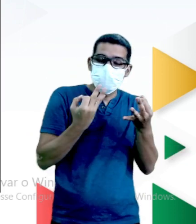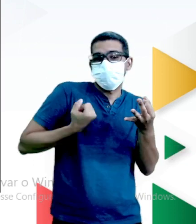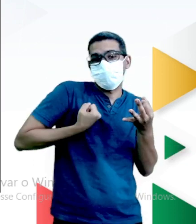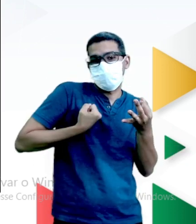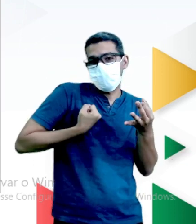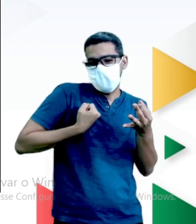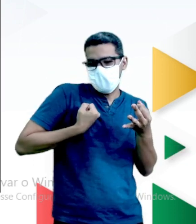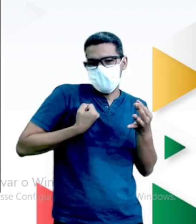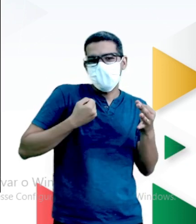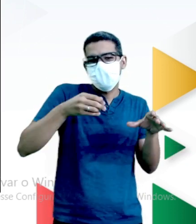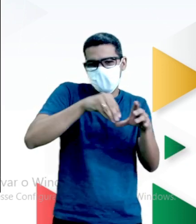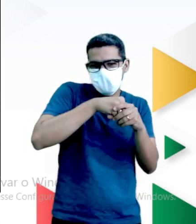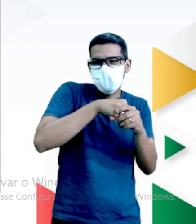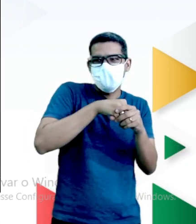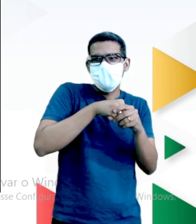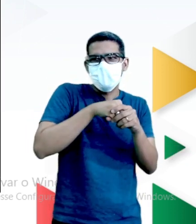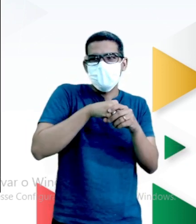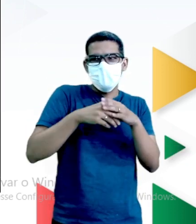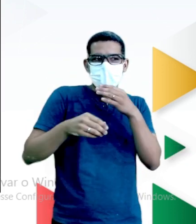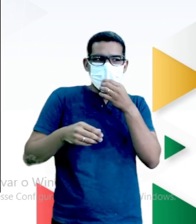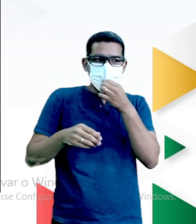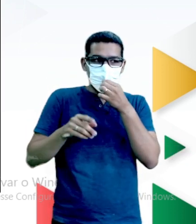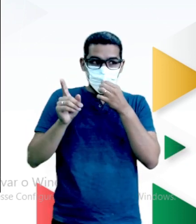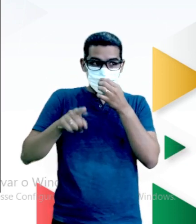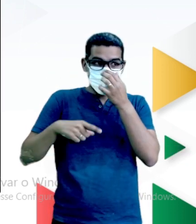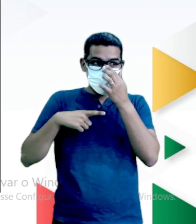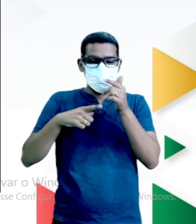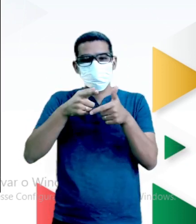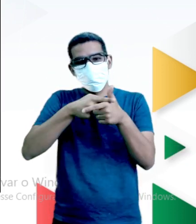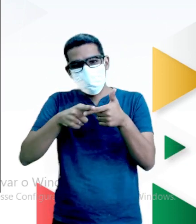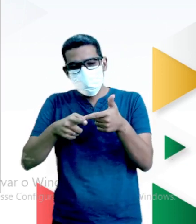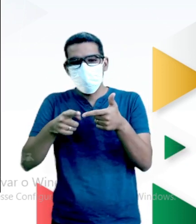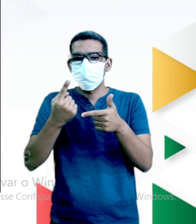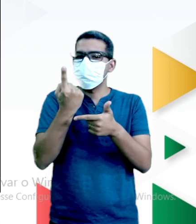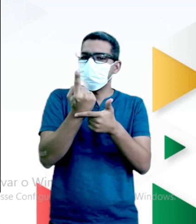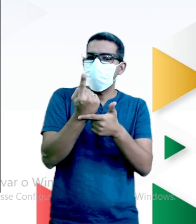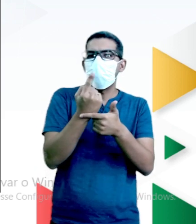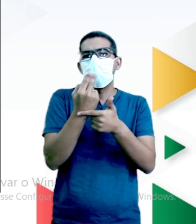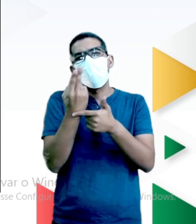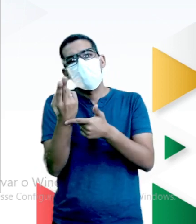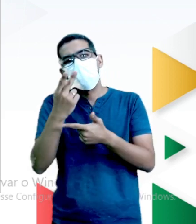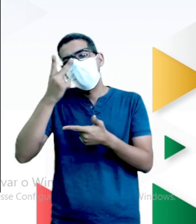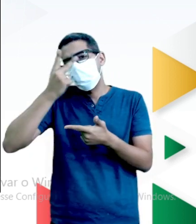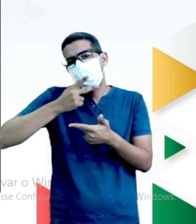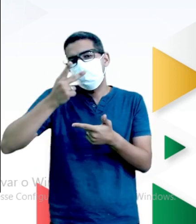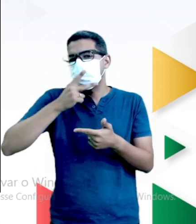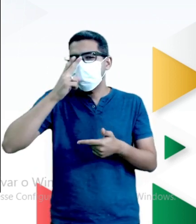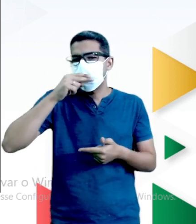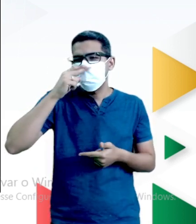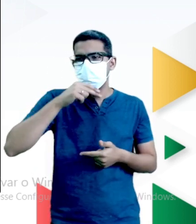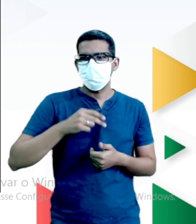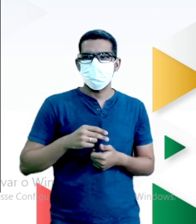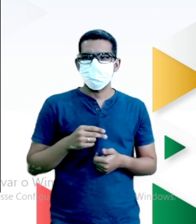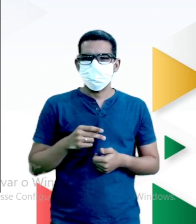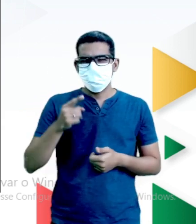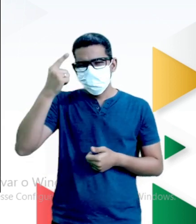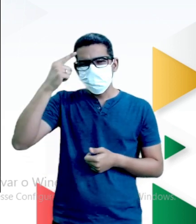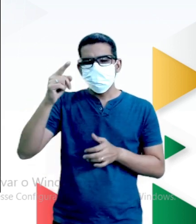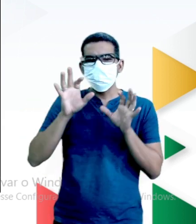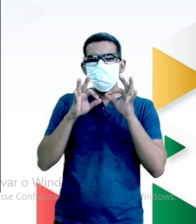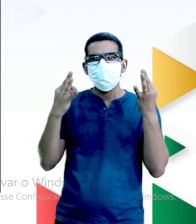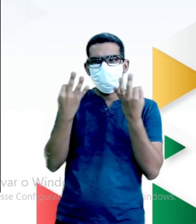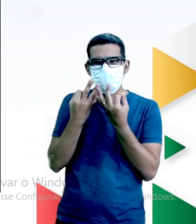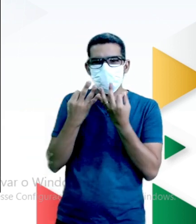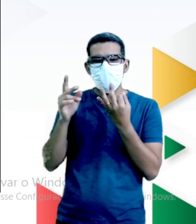Da mesma família dos números que só são divididos por um ou por ele mesmo. Isso é primo. Lembra da família aí